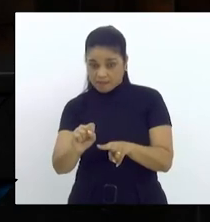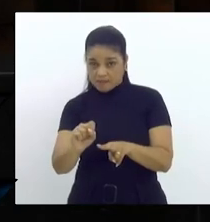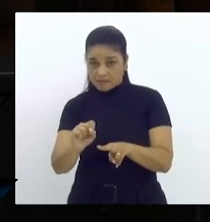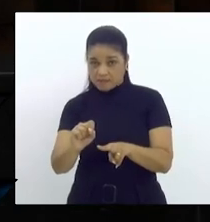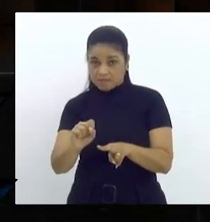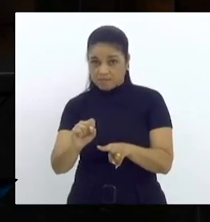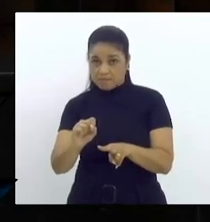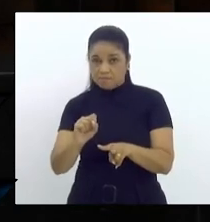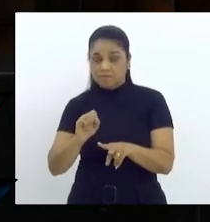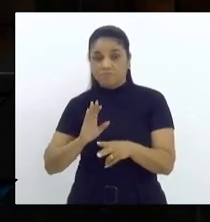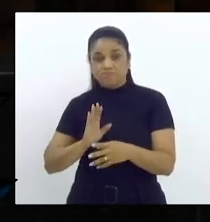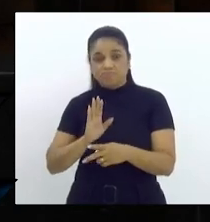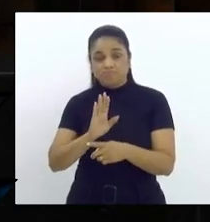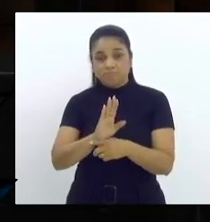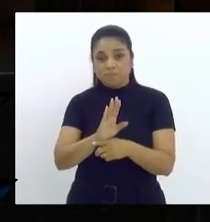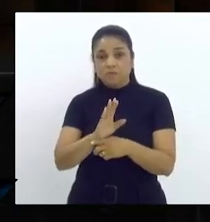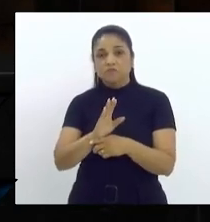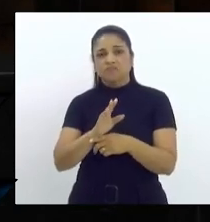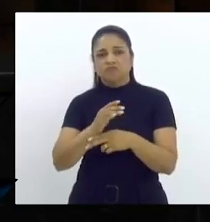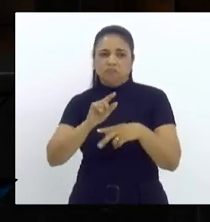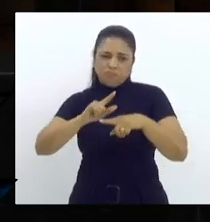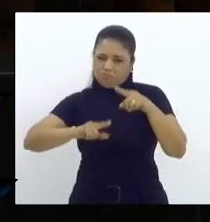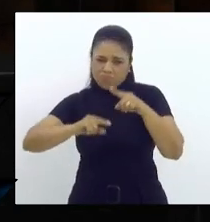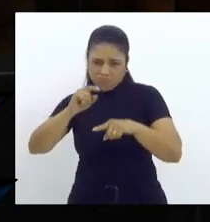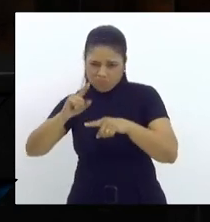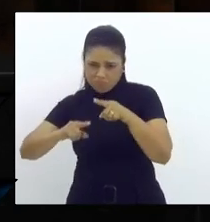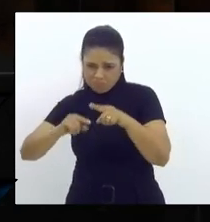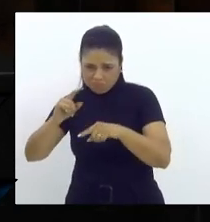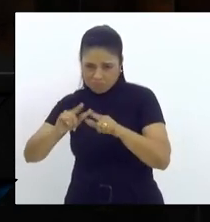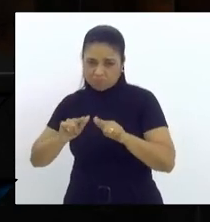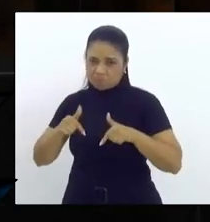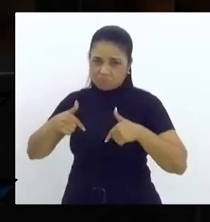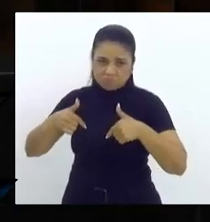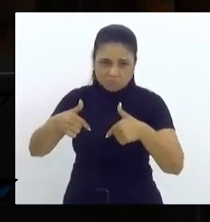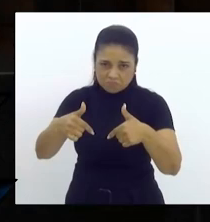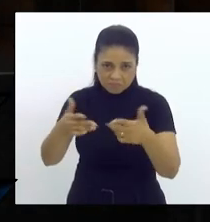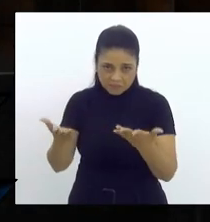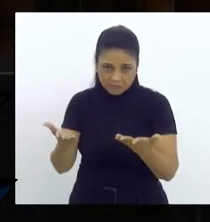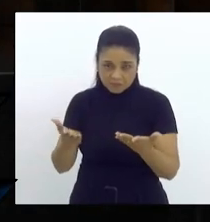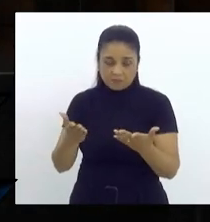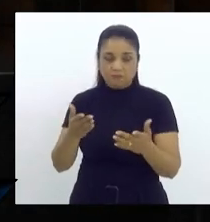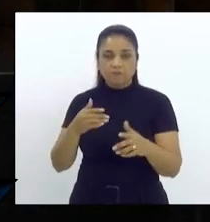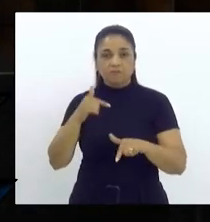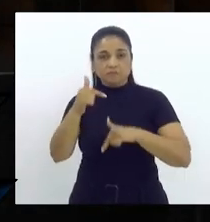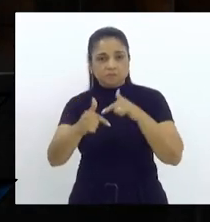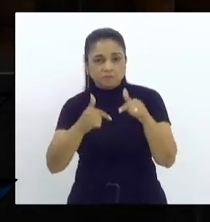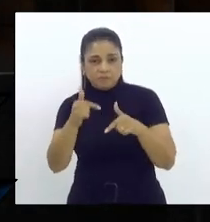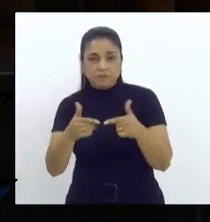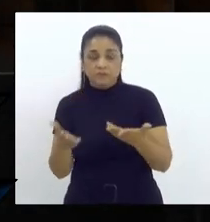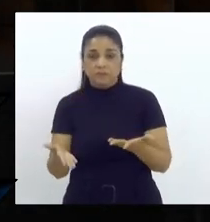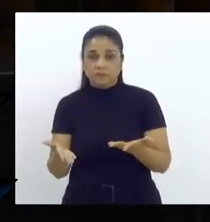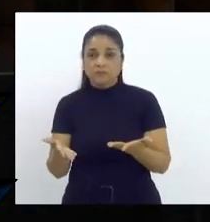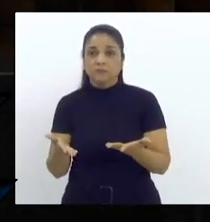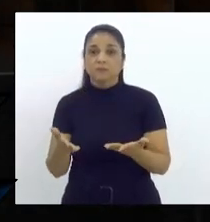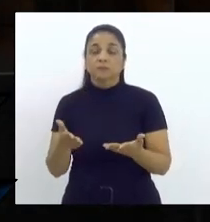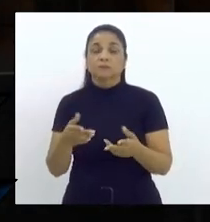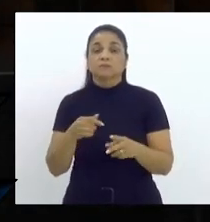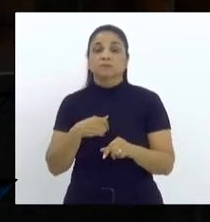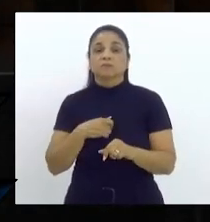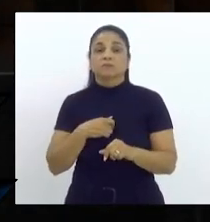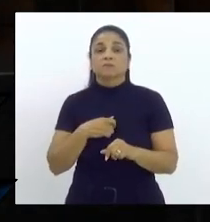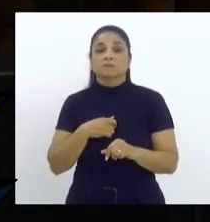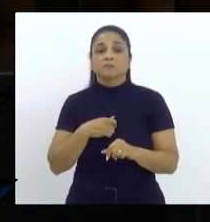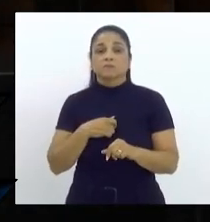Contribuição sobre Bens e Serviços. Esta contribuição sobre bens e serviços,